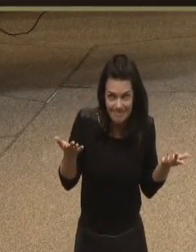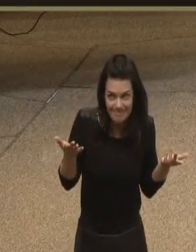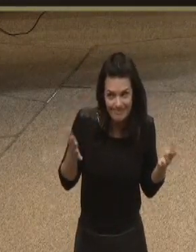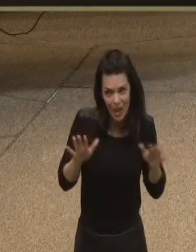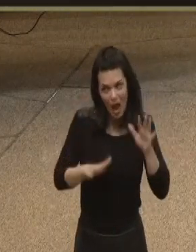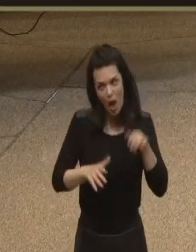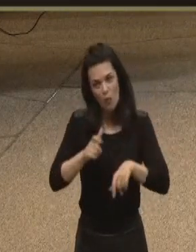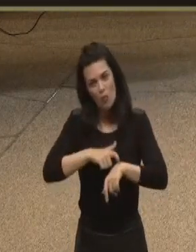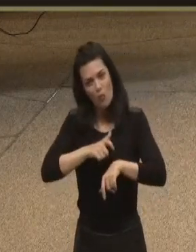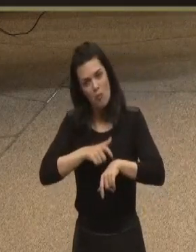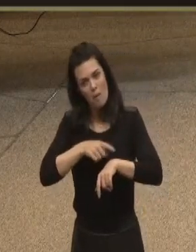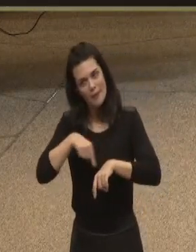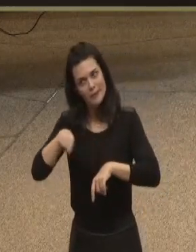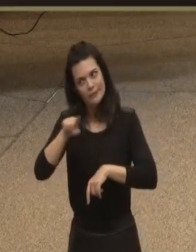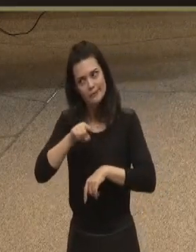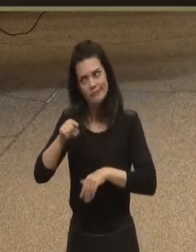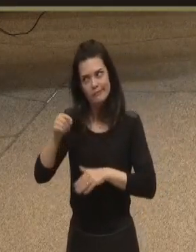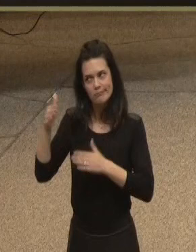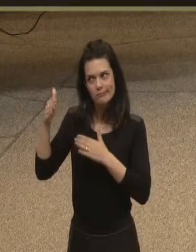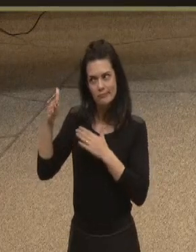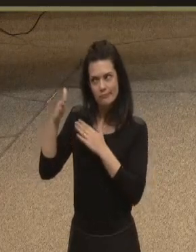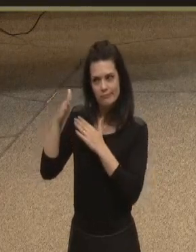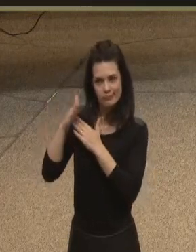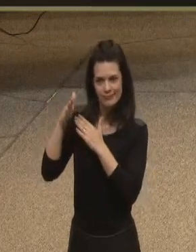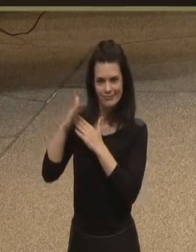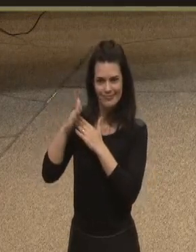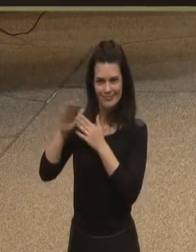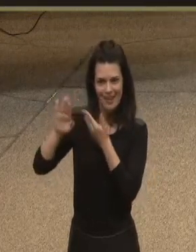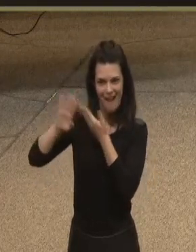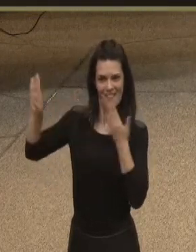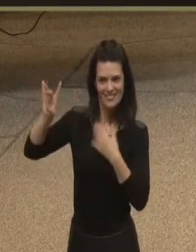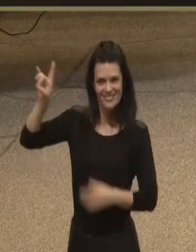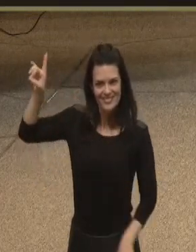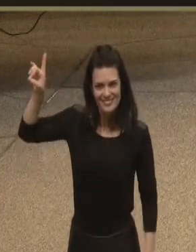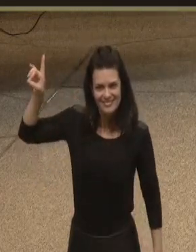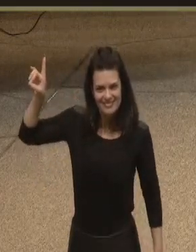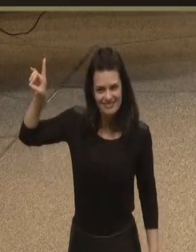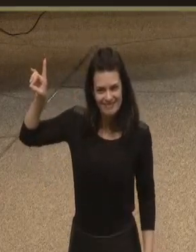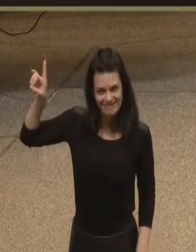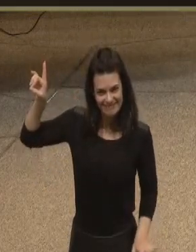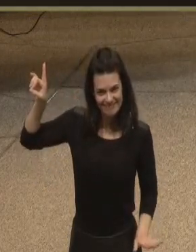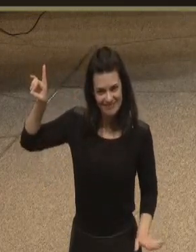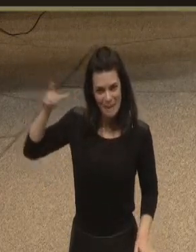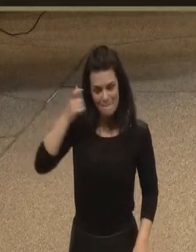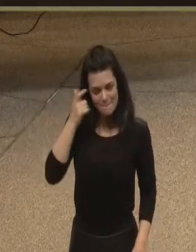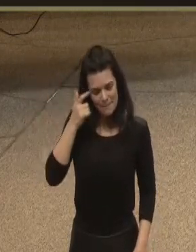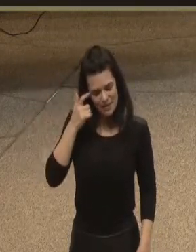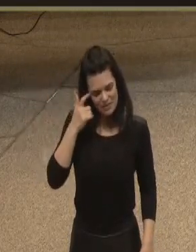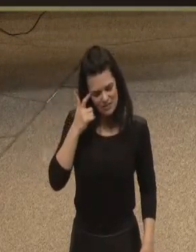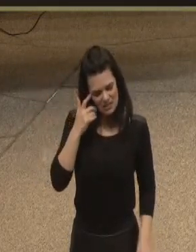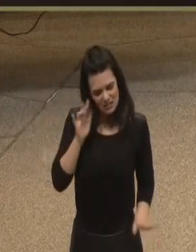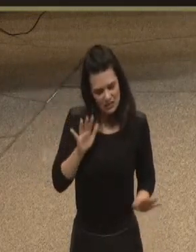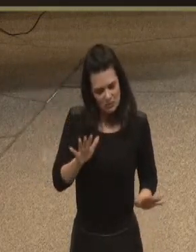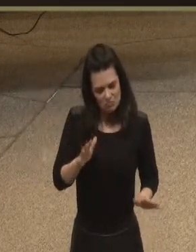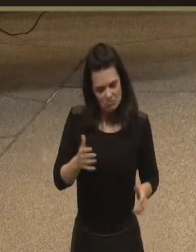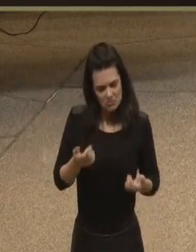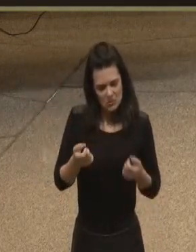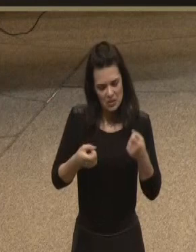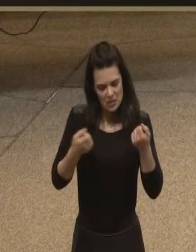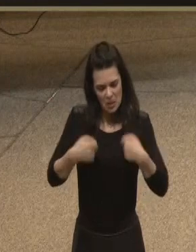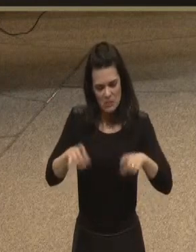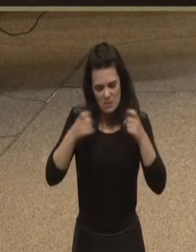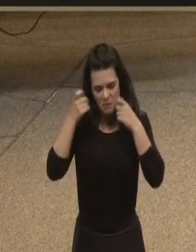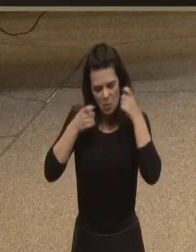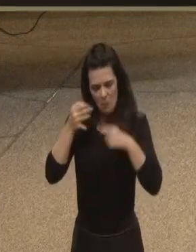você esteja restringindo o agir de Deus somente a essa vida. Talvez você perceba situações em que você tem